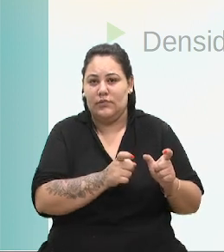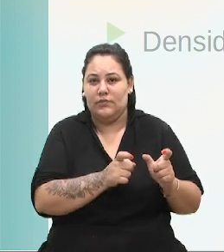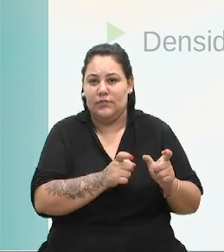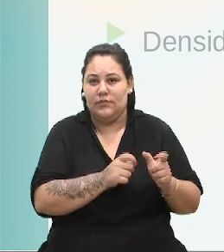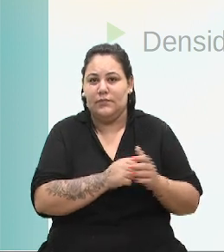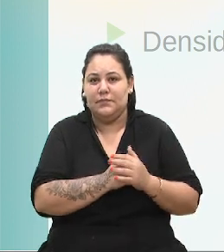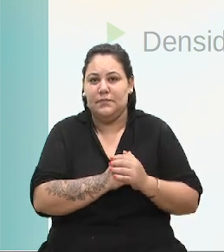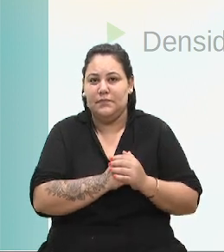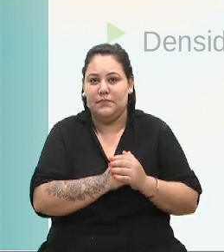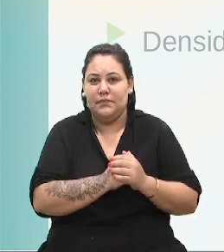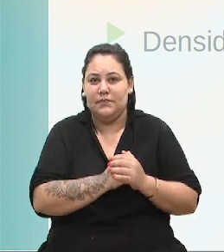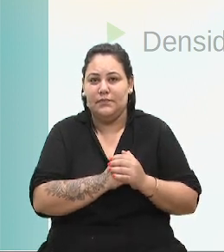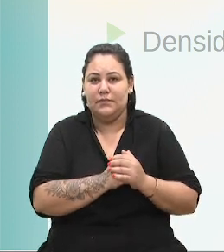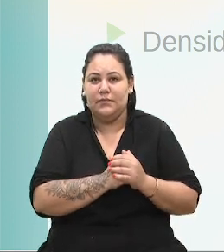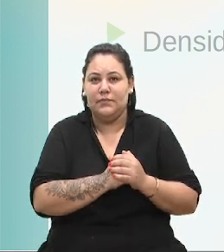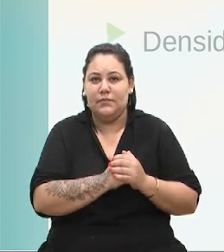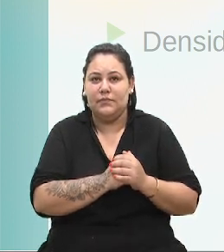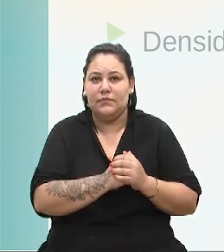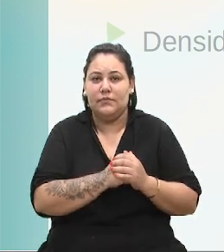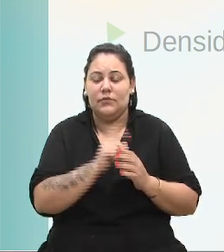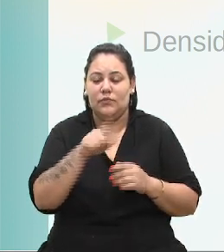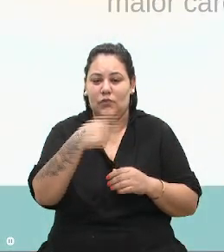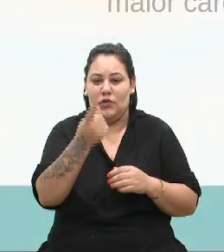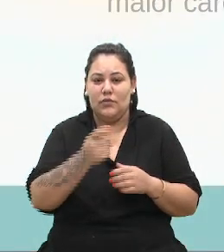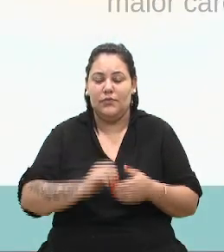Saúde. Próximo, por favor.